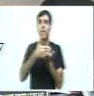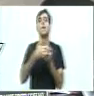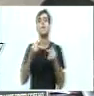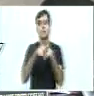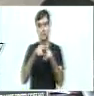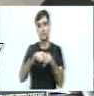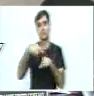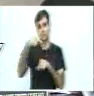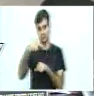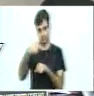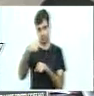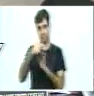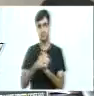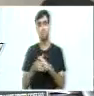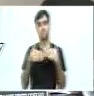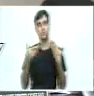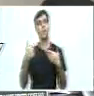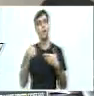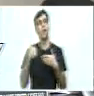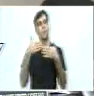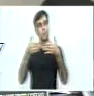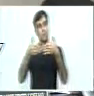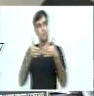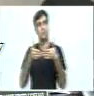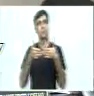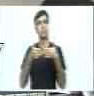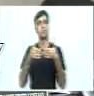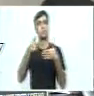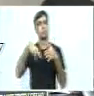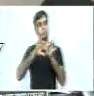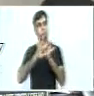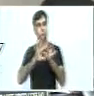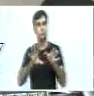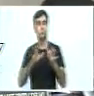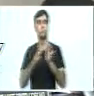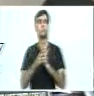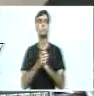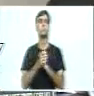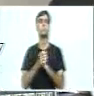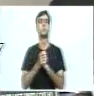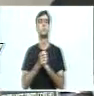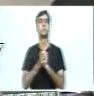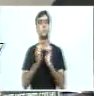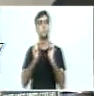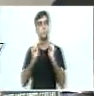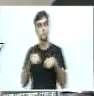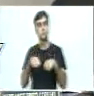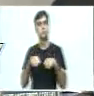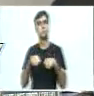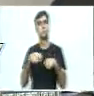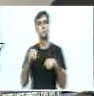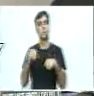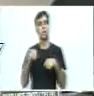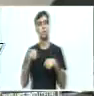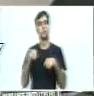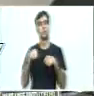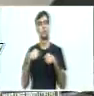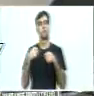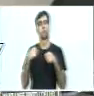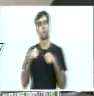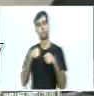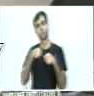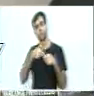às 19 horas. Então, estou pedindo a autorização ao plenário para que possa me retirar